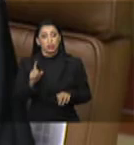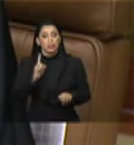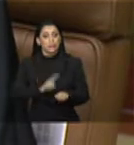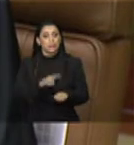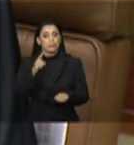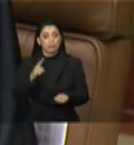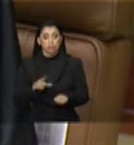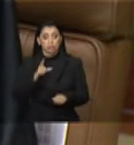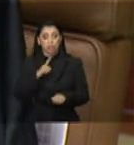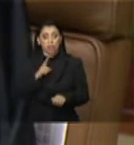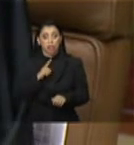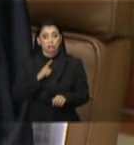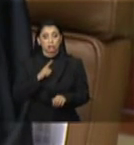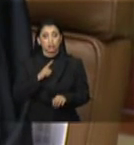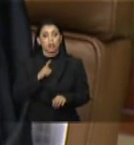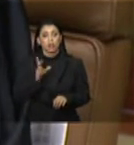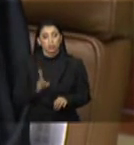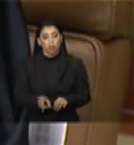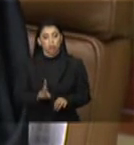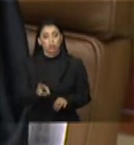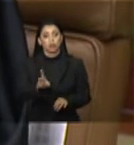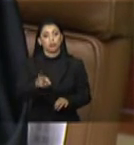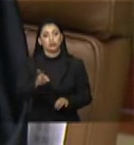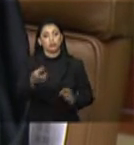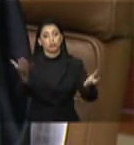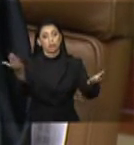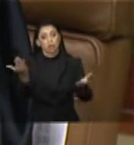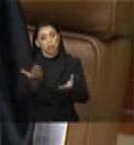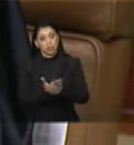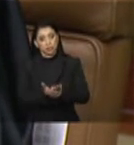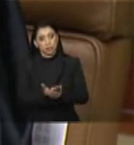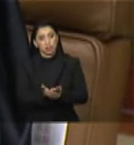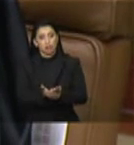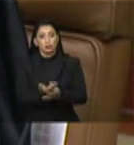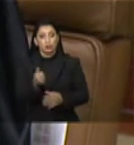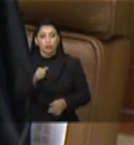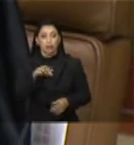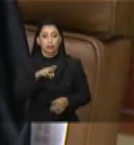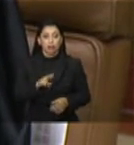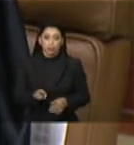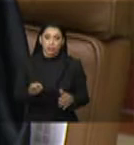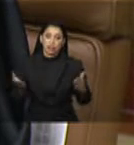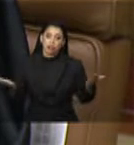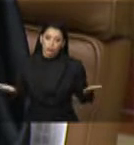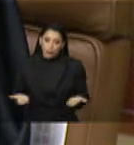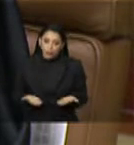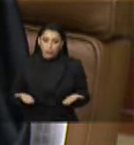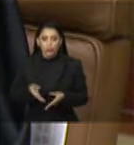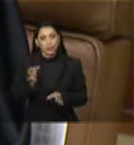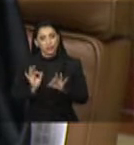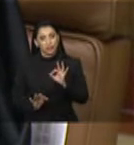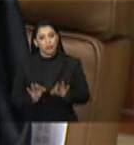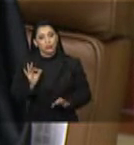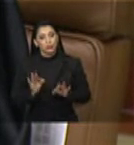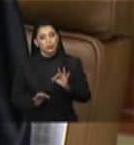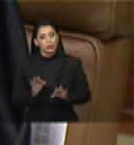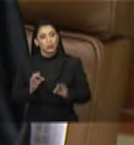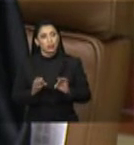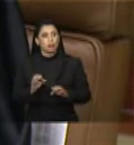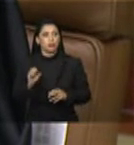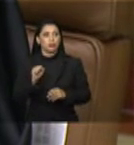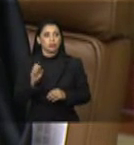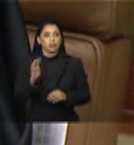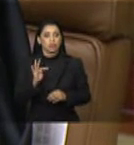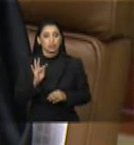imediato determinei o segmento da apresentação e chegamos portanto a data do julgamento pelo colegial